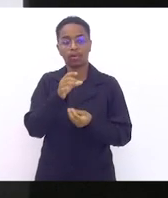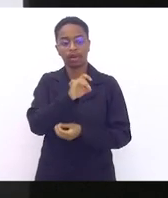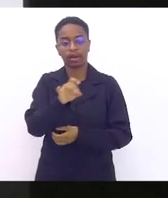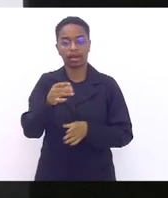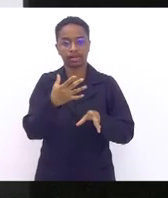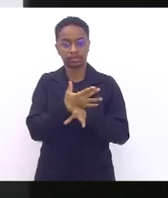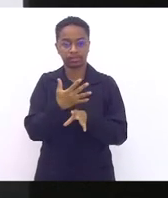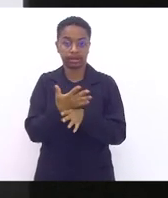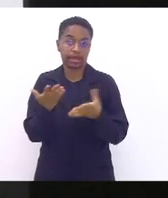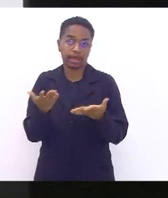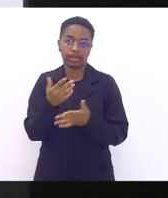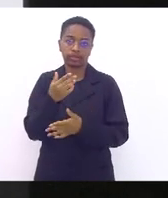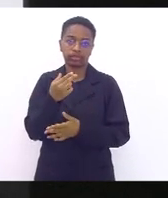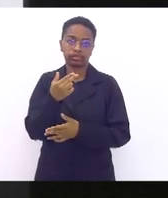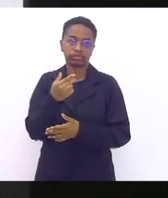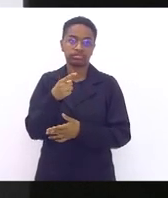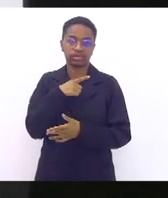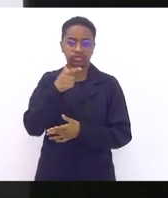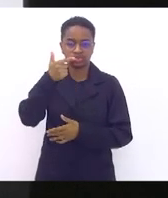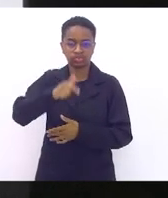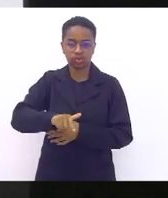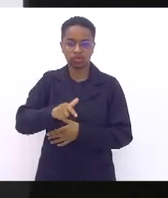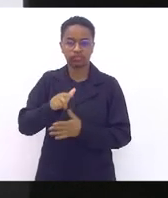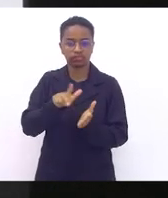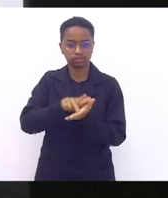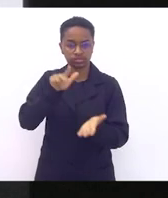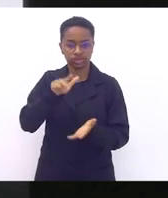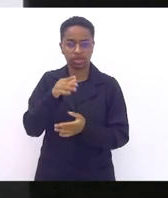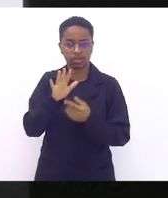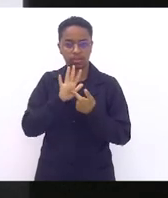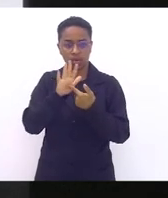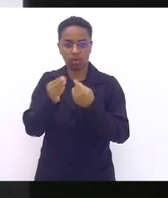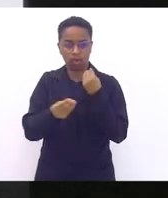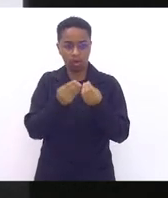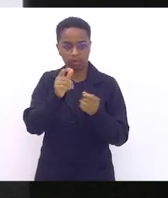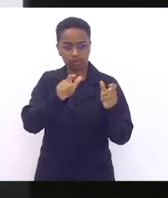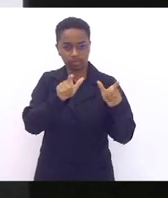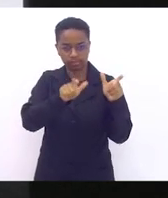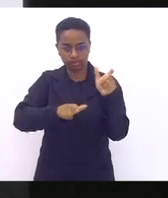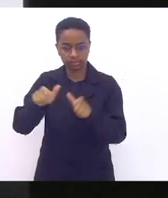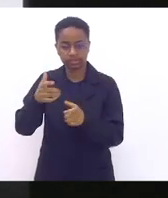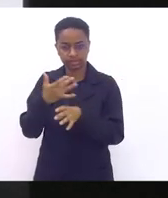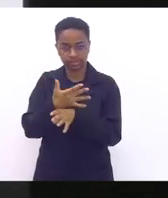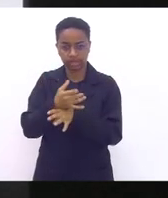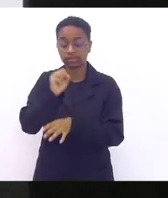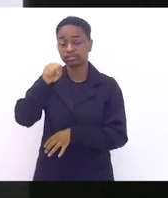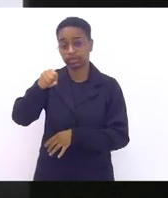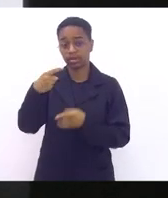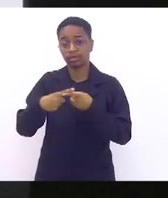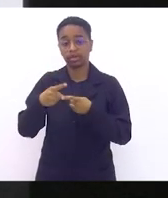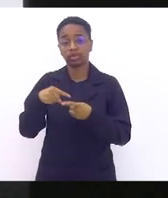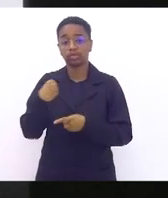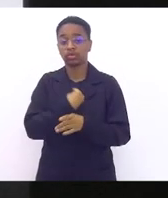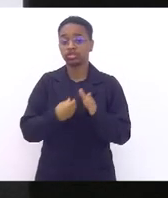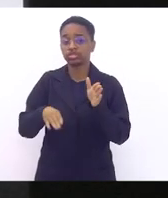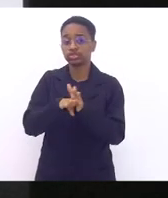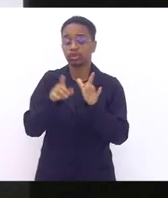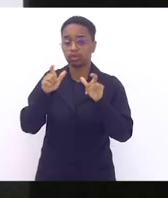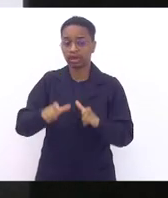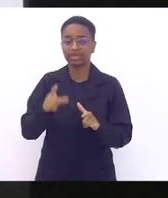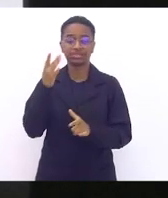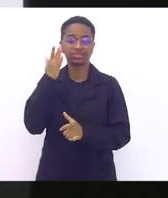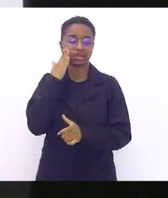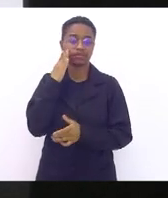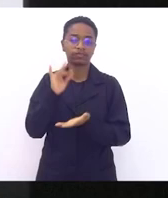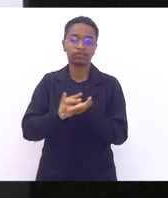município. Ah, poxa, mas outro diagnóstico situacional? Sim, porque quando a gente chega no território, é que a gente sabe, de fato, como as